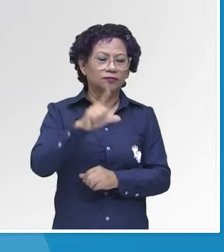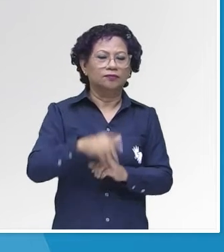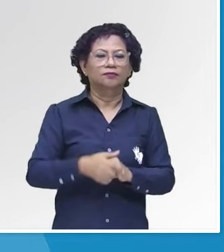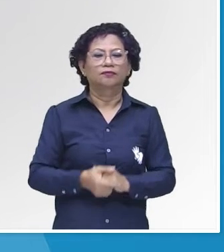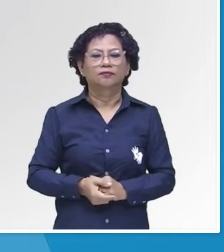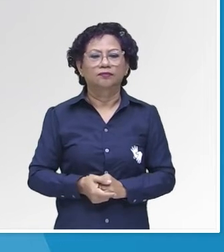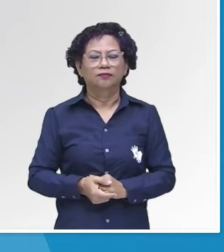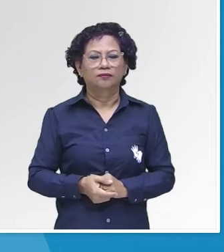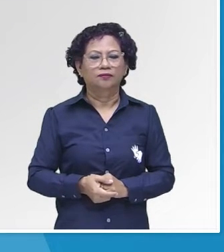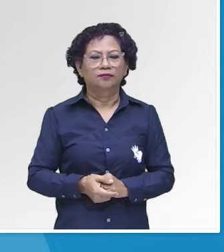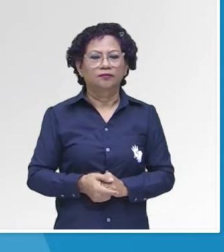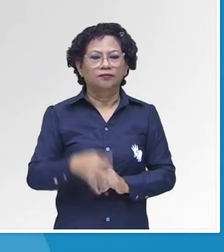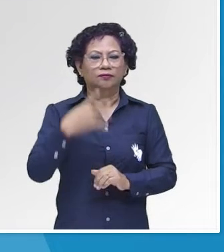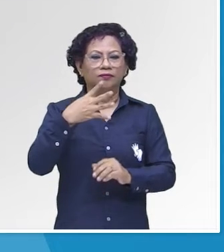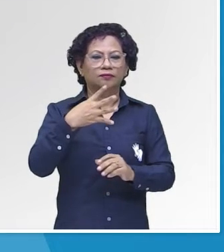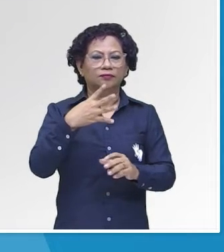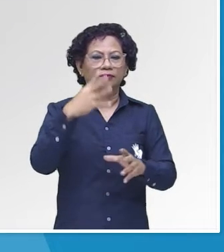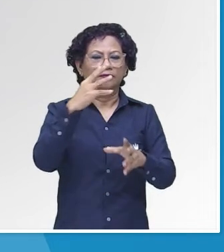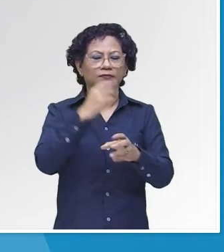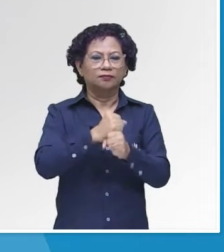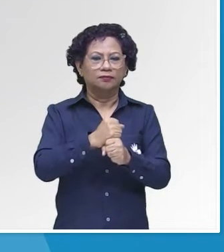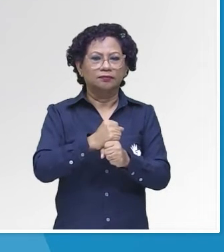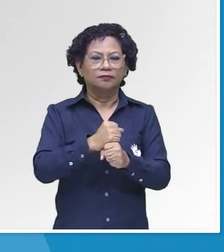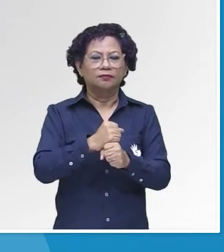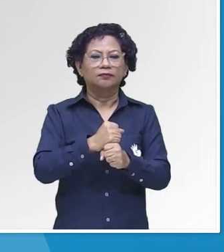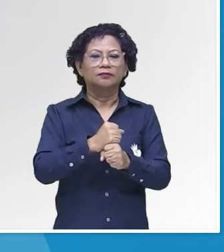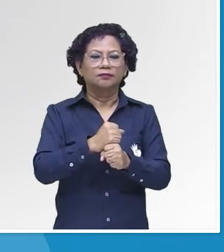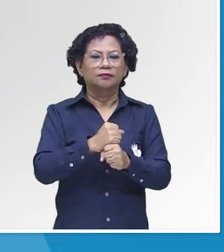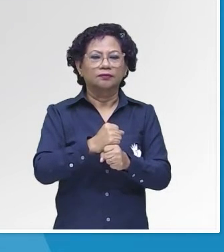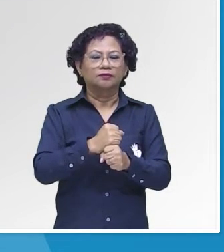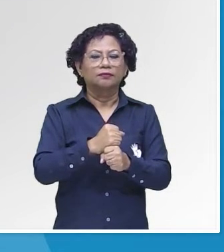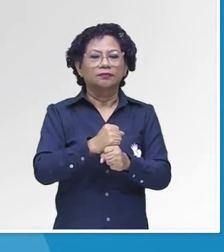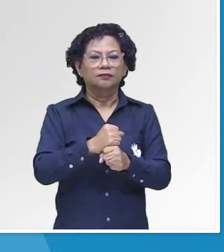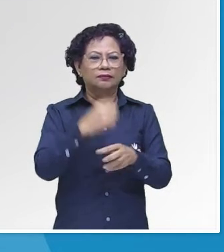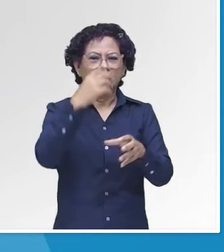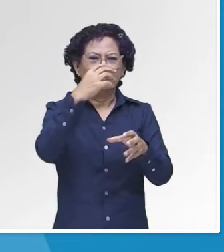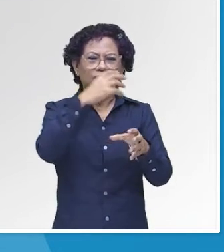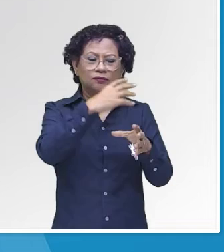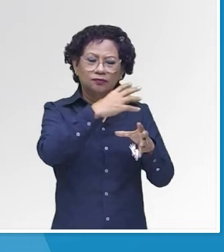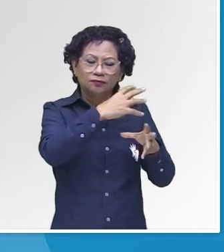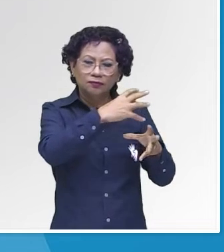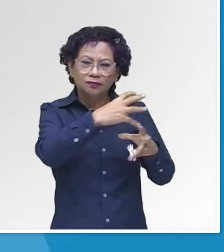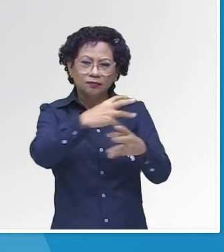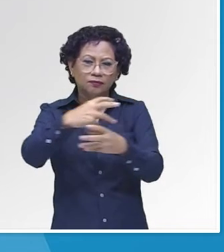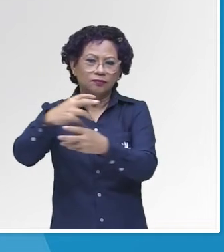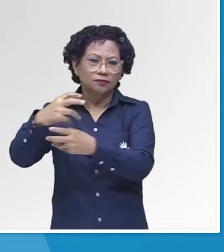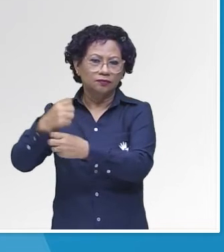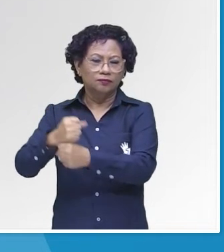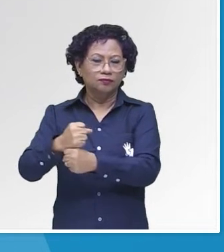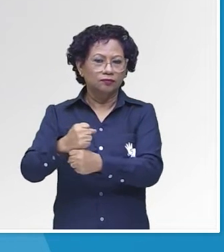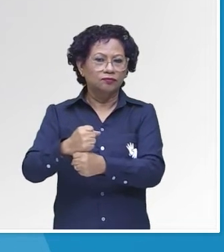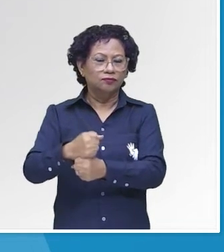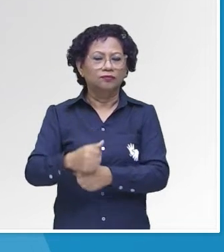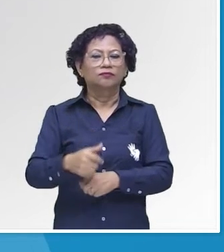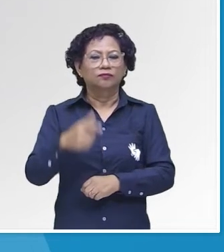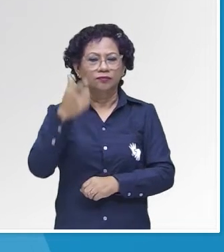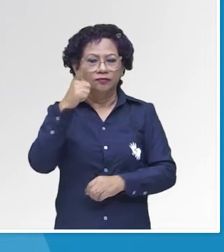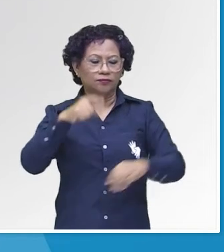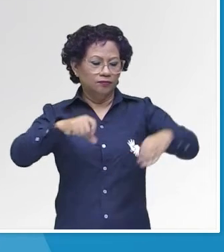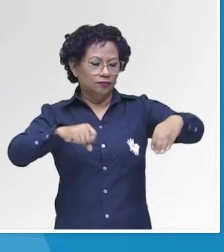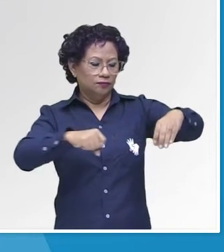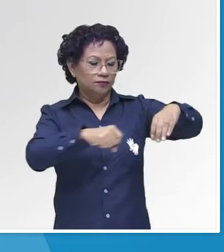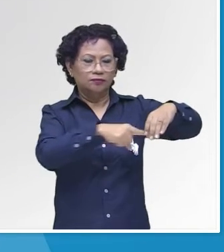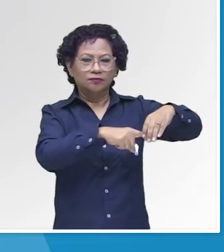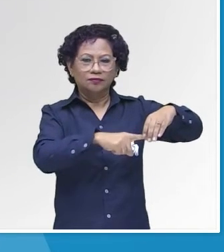aqui, olha só, 1, 2, 3, 4, 5, 6,